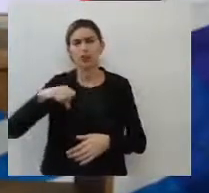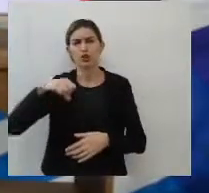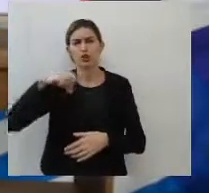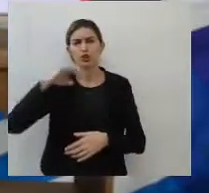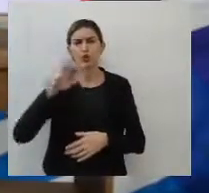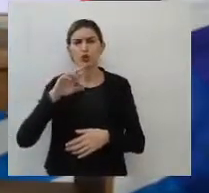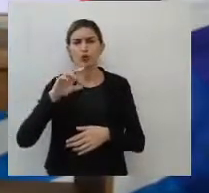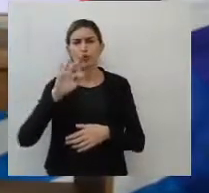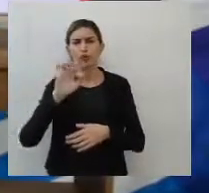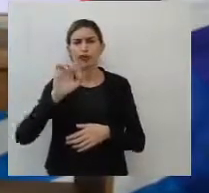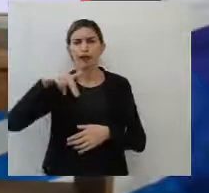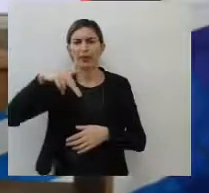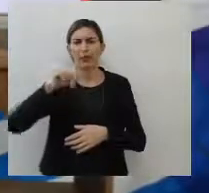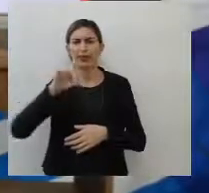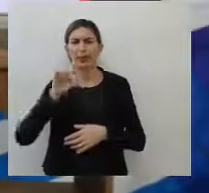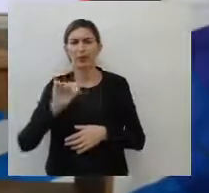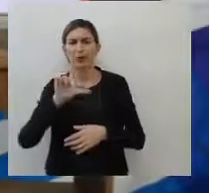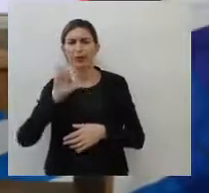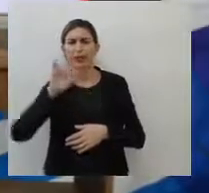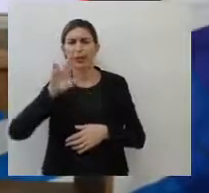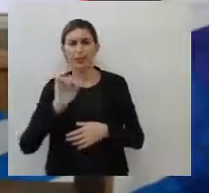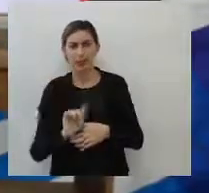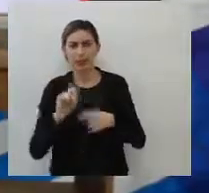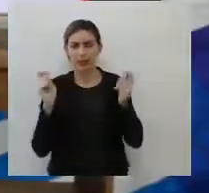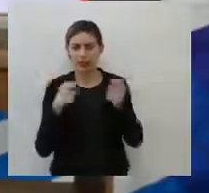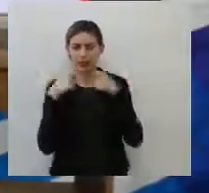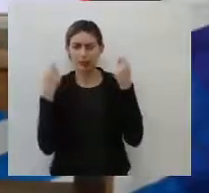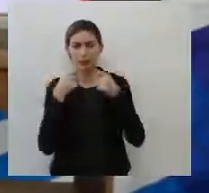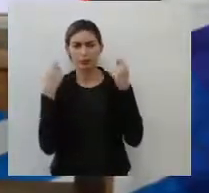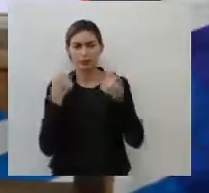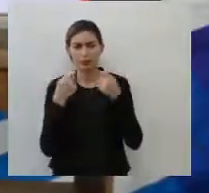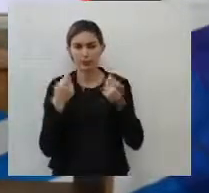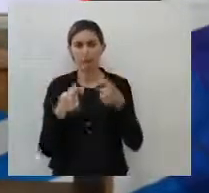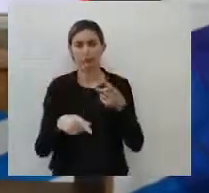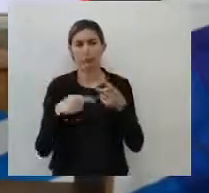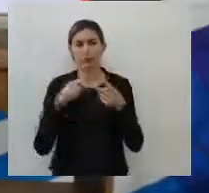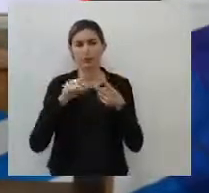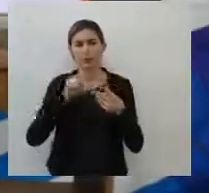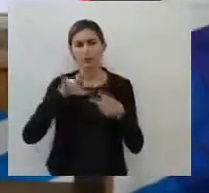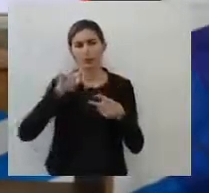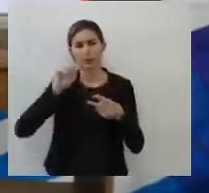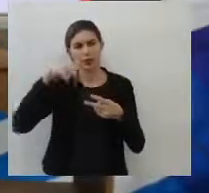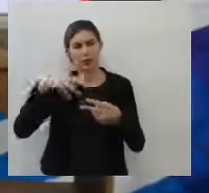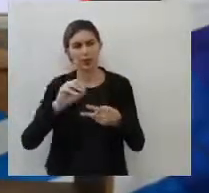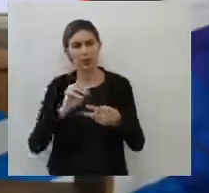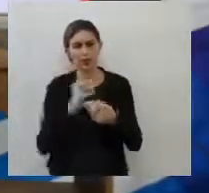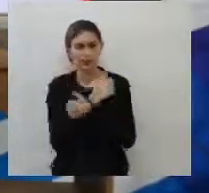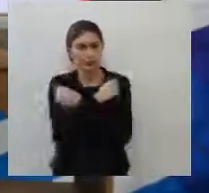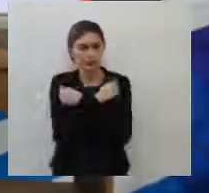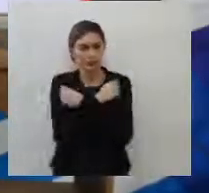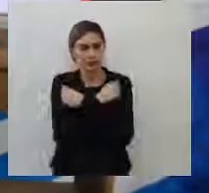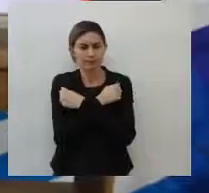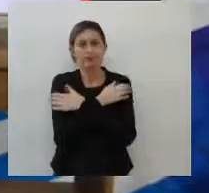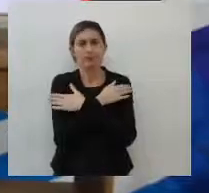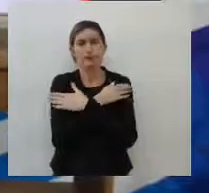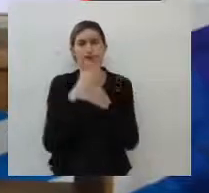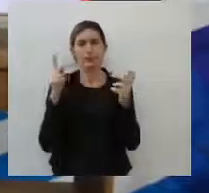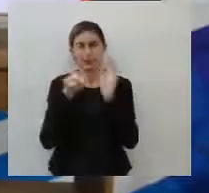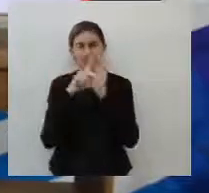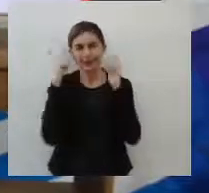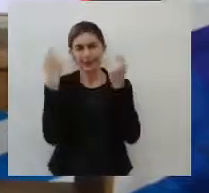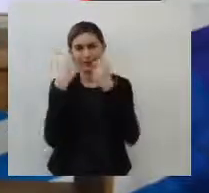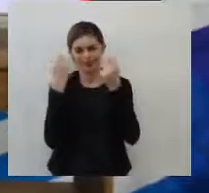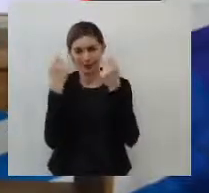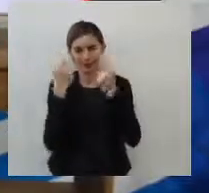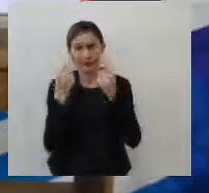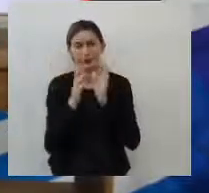Caruaru, Eligivânia. Um cheiro no coração. Luciano também, um forte abraço. Forte abraço aí pro pessoal de Caruaru,